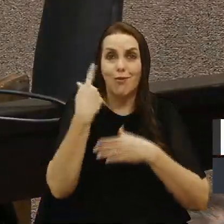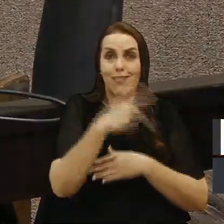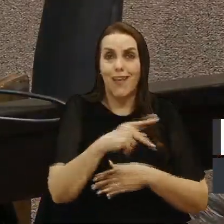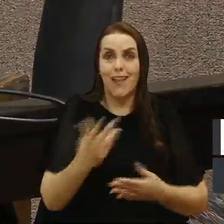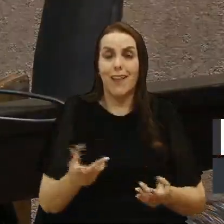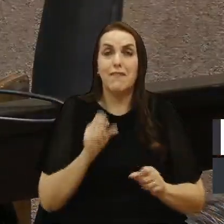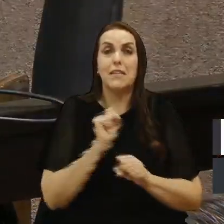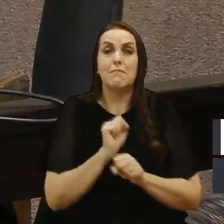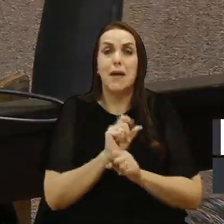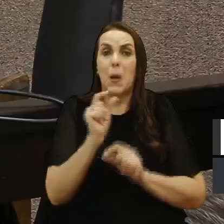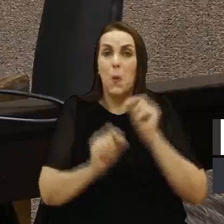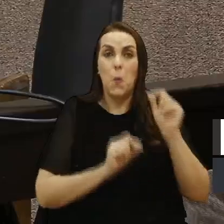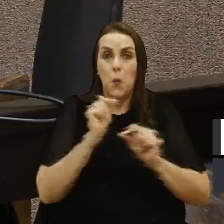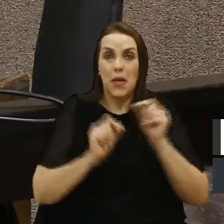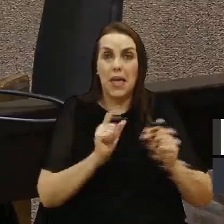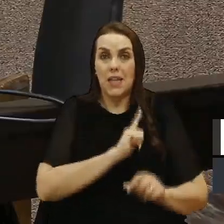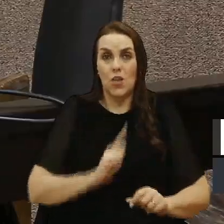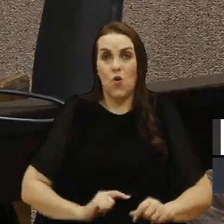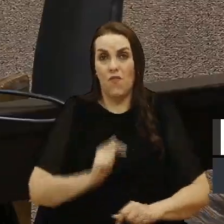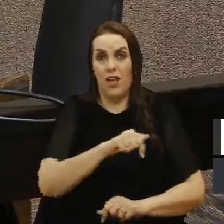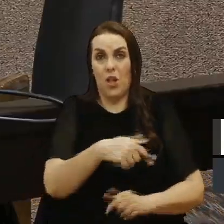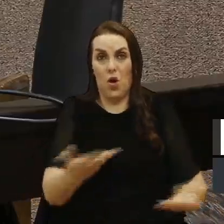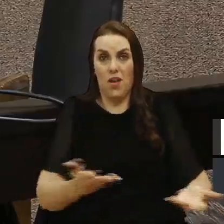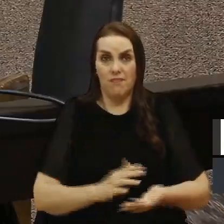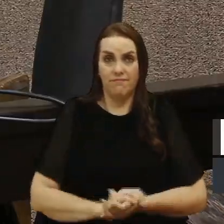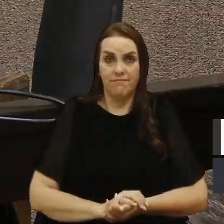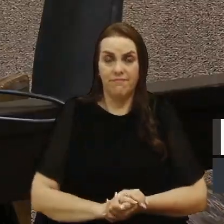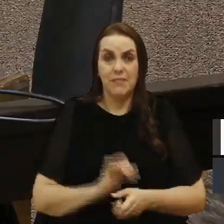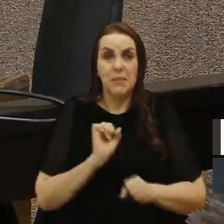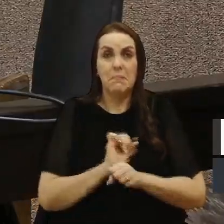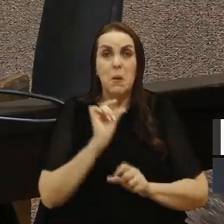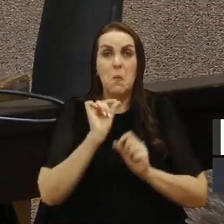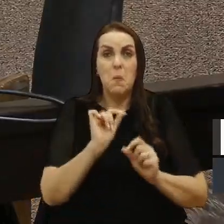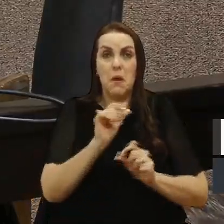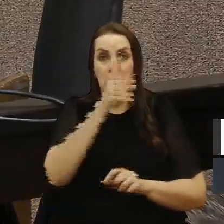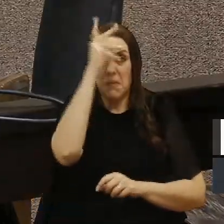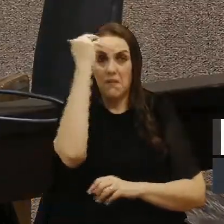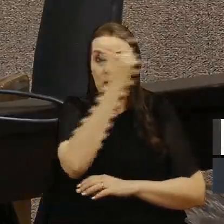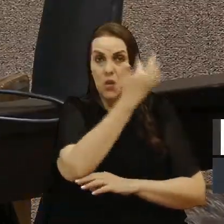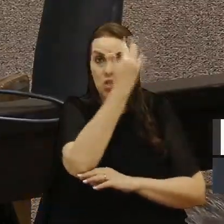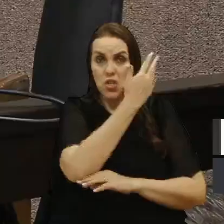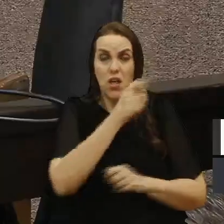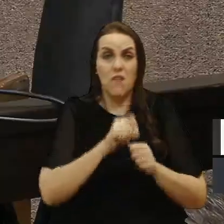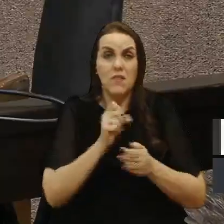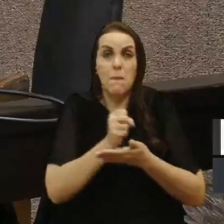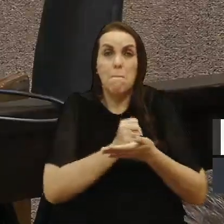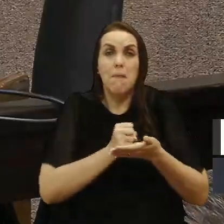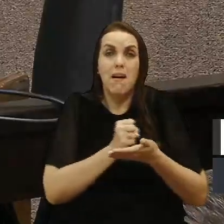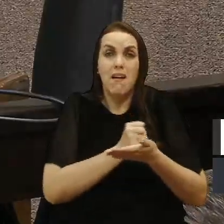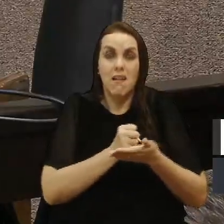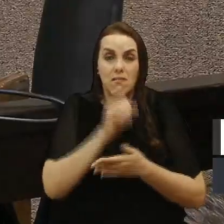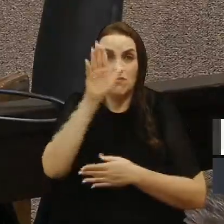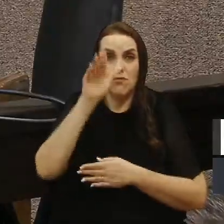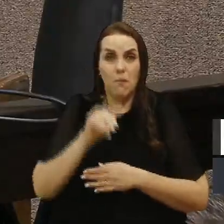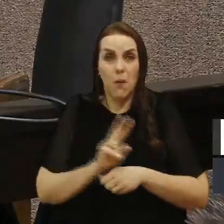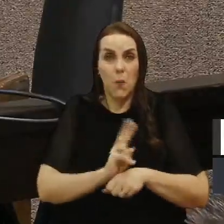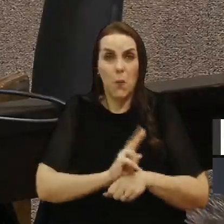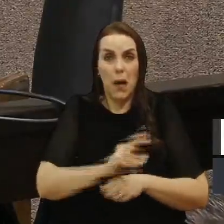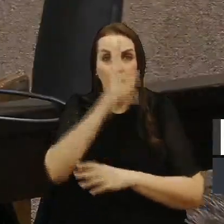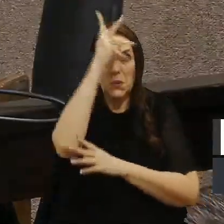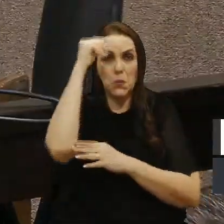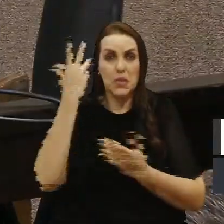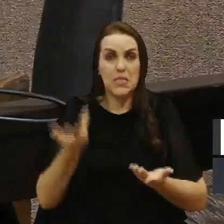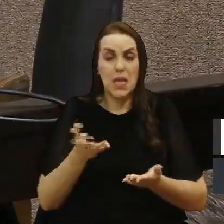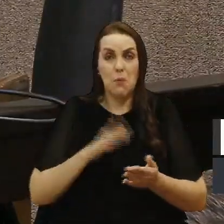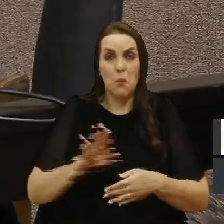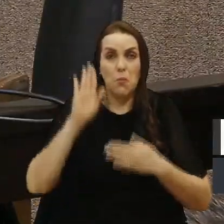esperar o quê desse governo? Vamos esperar o quê do prefeito Adiló, se ele não faz o básico de chamar os guardas municipais que foi